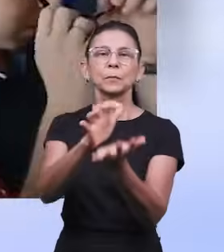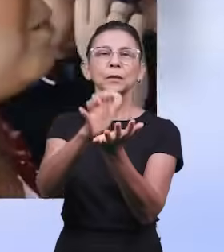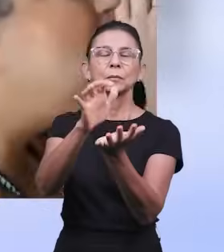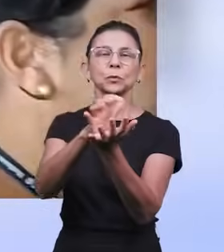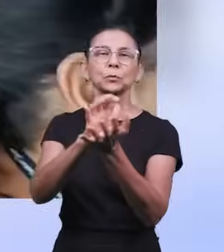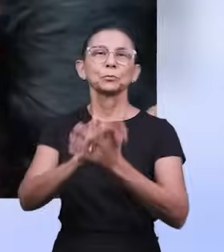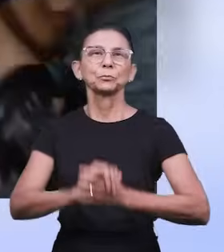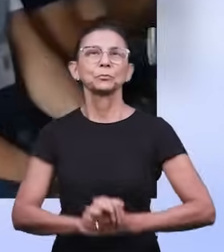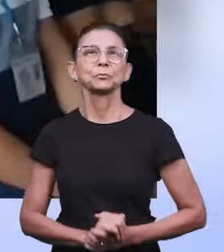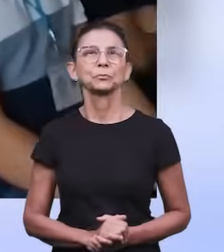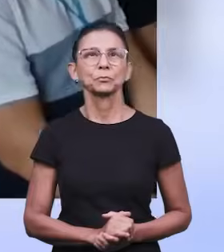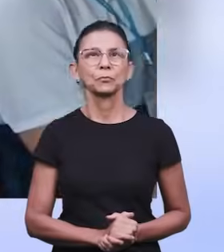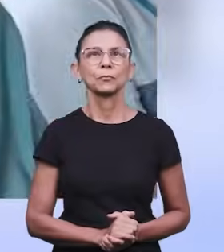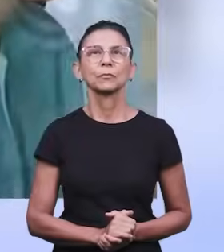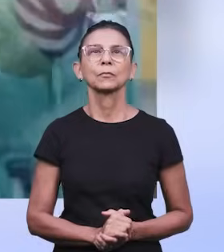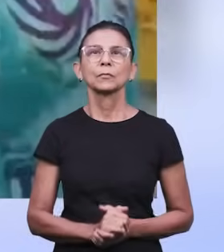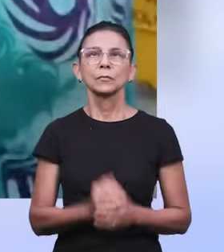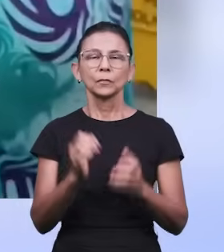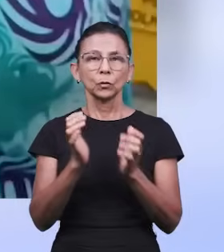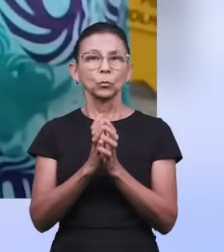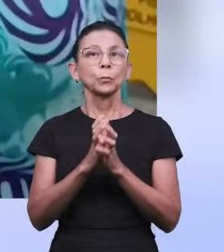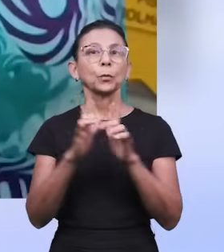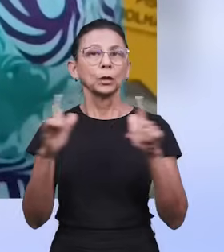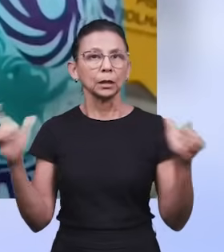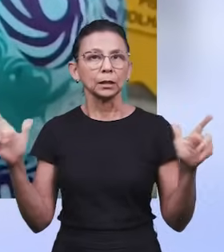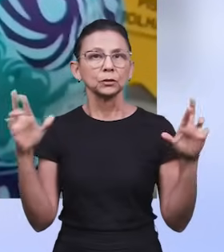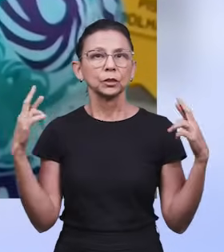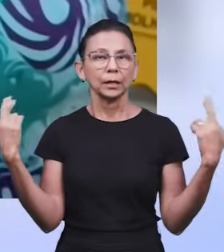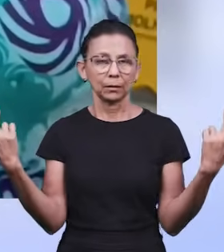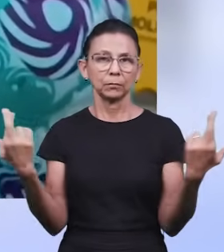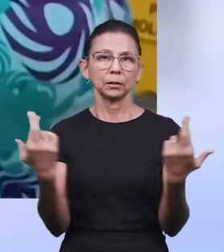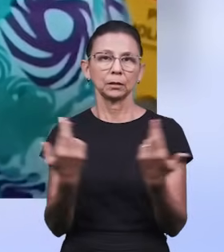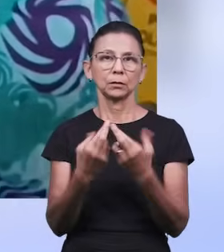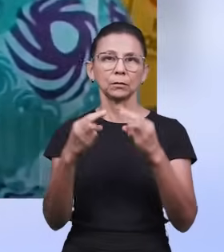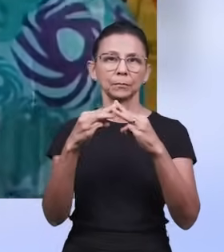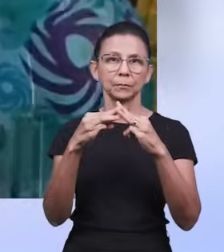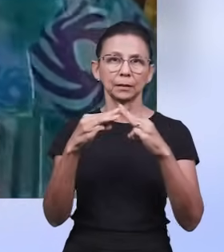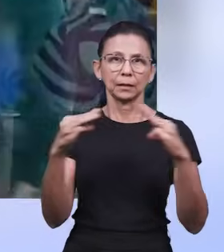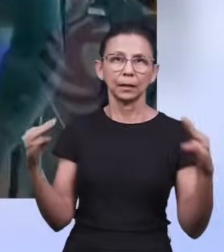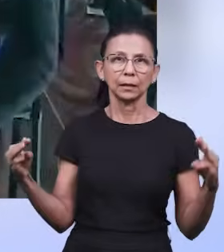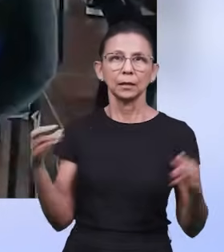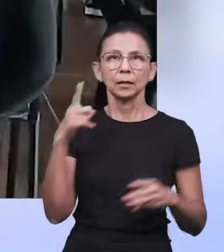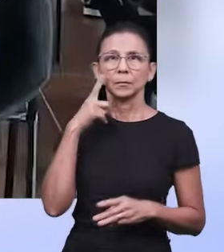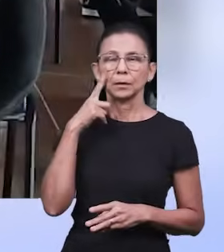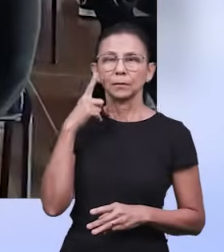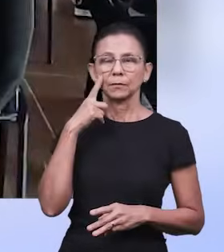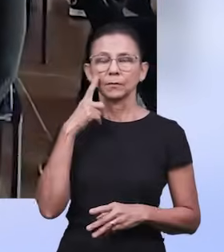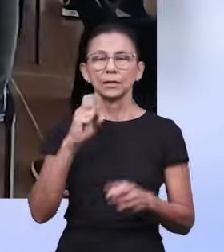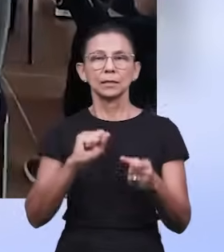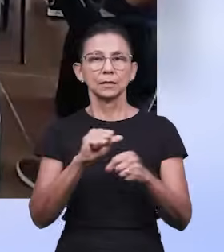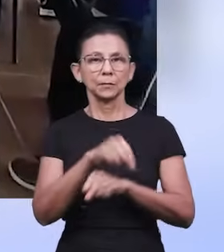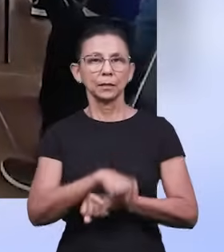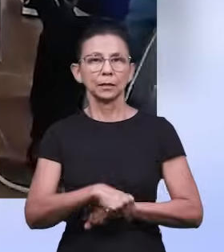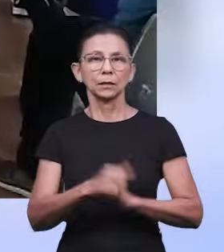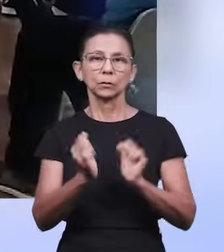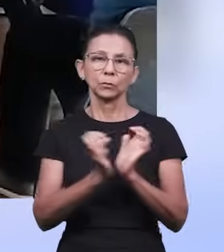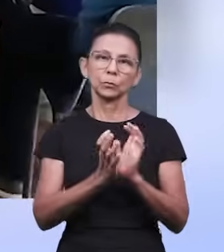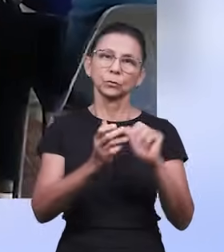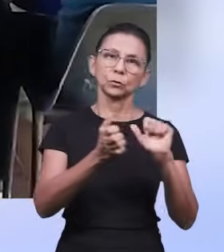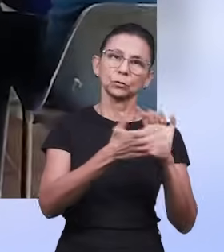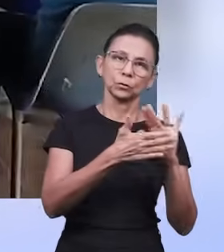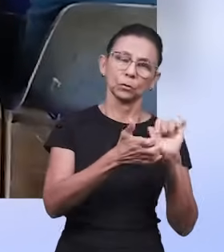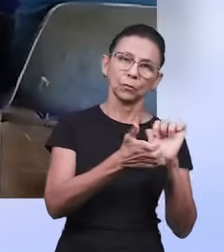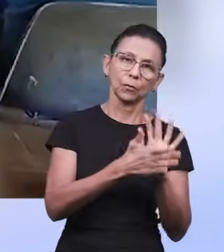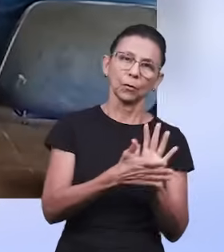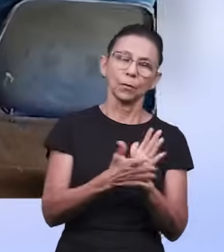onde mais de 600 irmãos se reuniram no Manaim, na cidade de Vitória de Santo Antão, para assistir ao seminário para grupos de